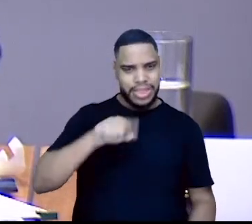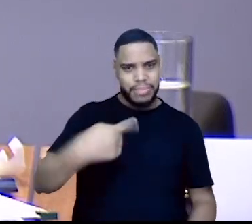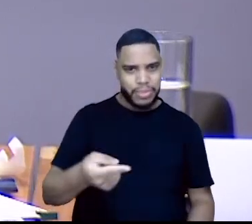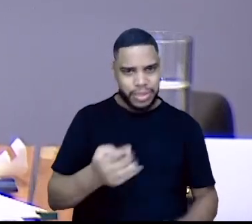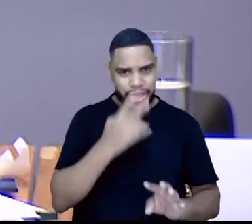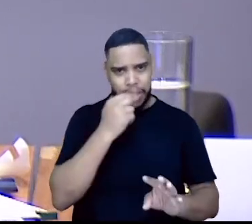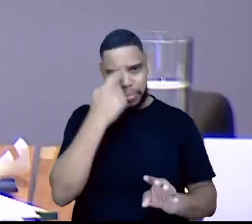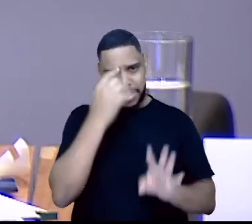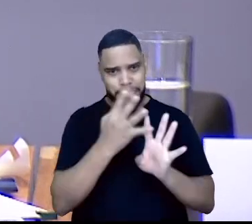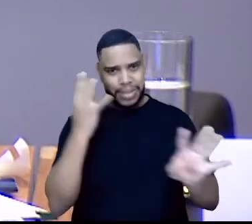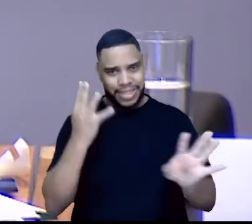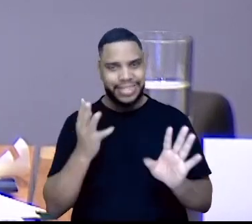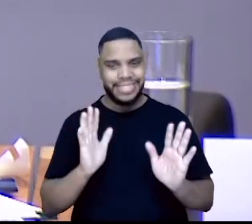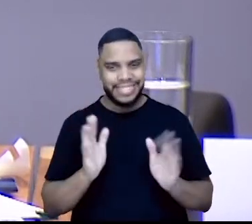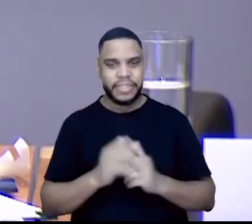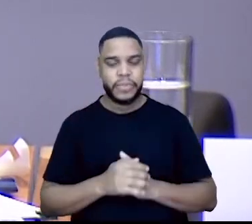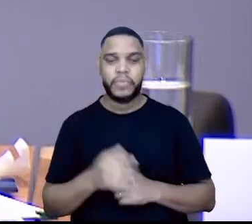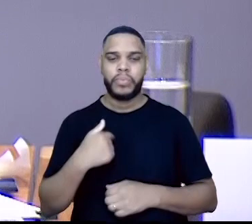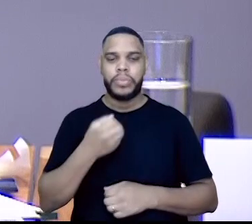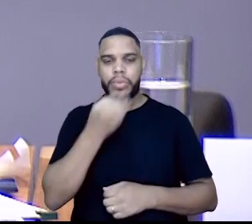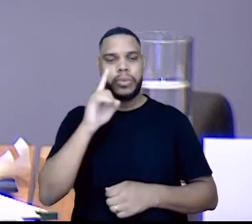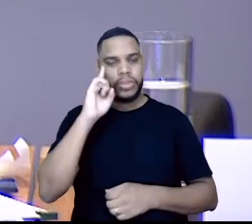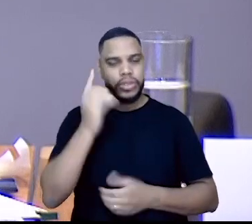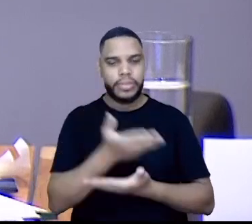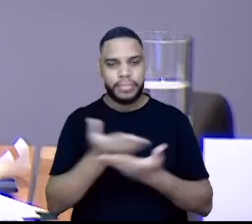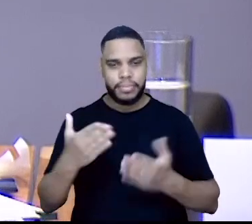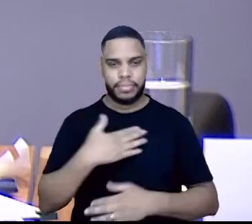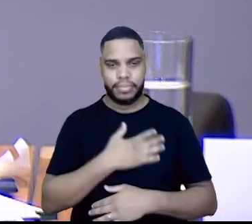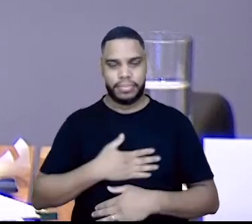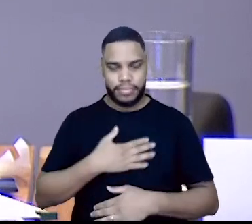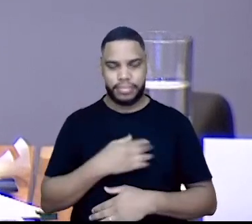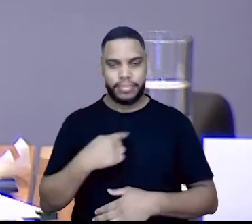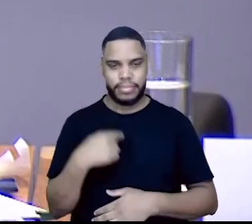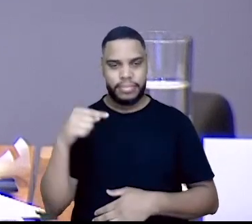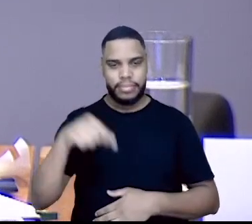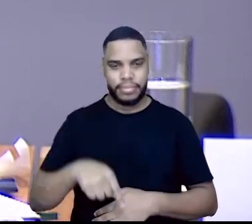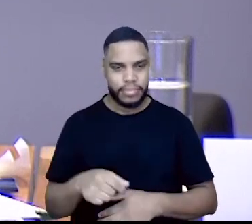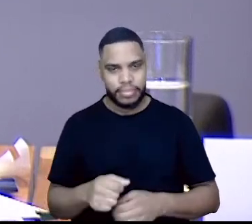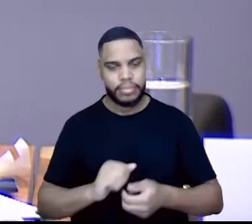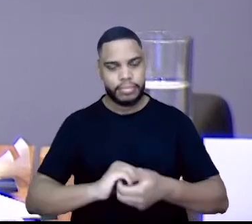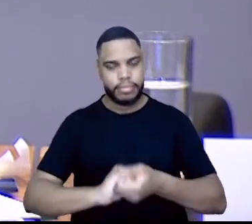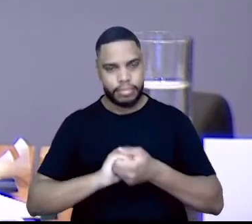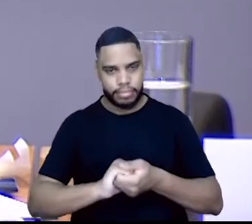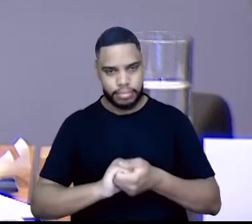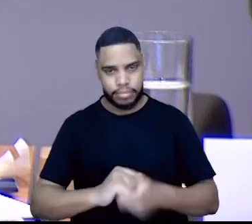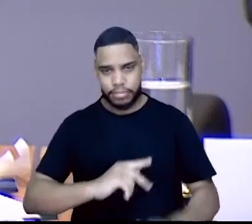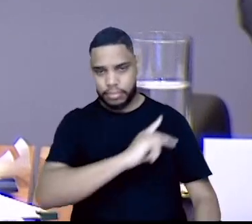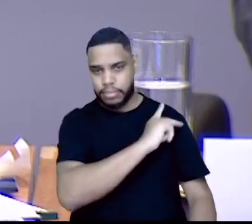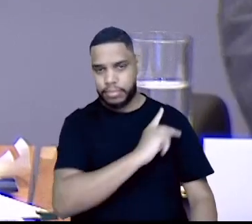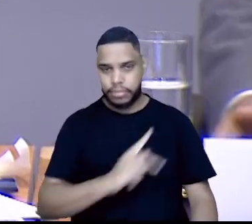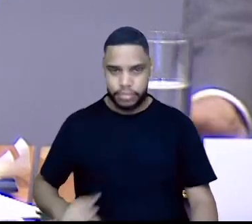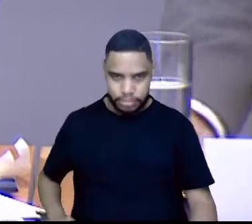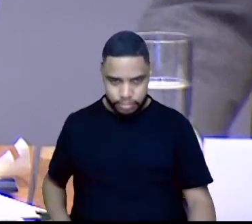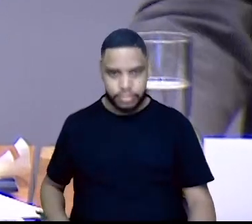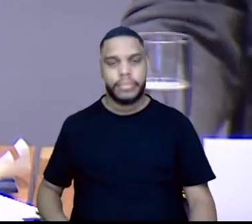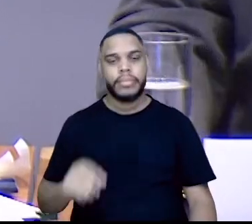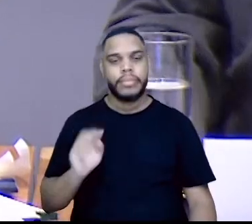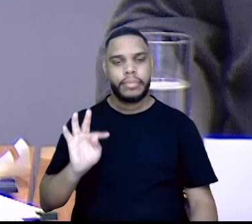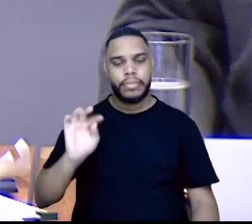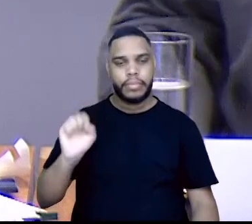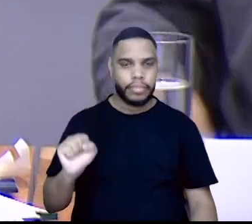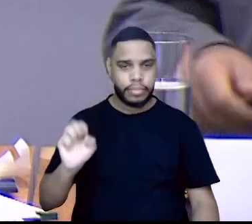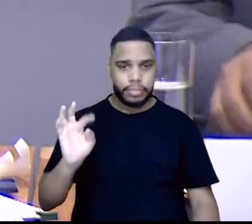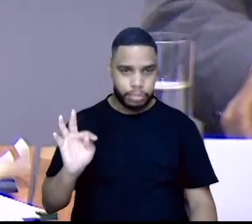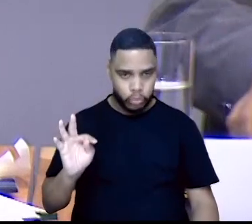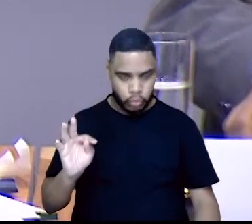Muito bom dia a todos. Eu tenho muito prazer e muita honra de estar aqui. Cumprimento o presidente do Tribunal Superior do